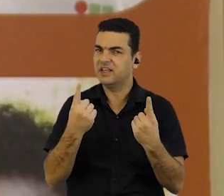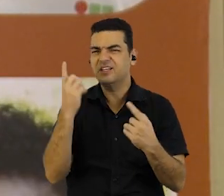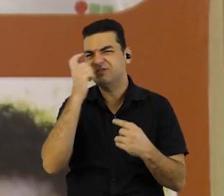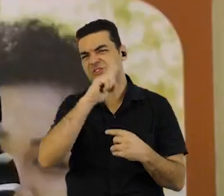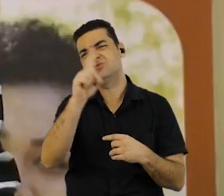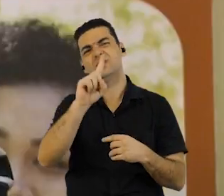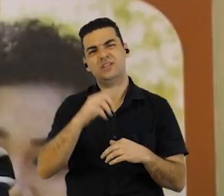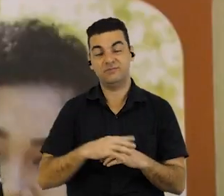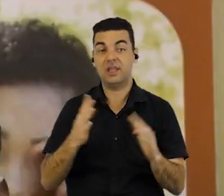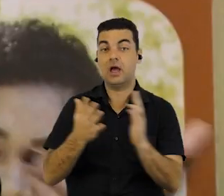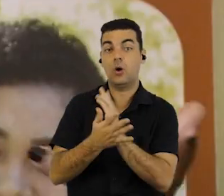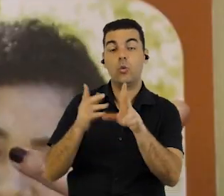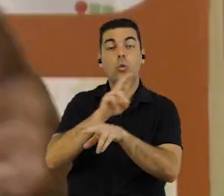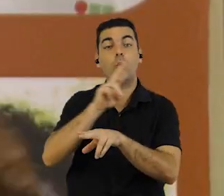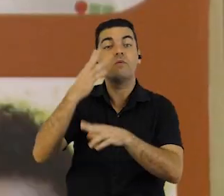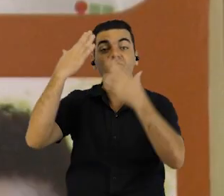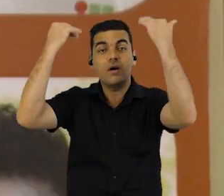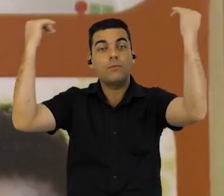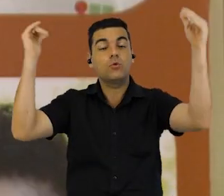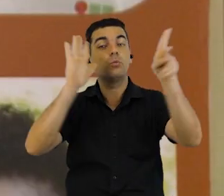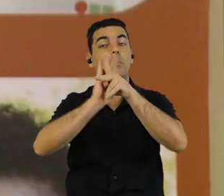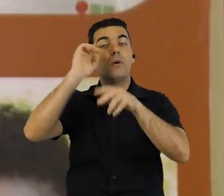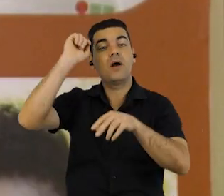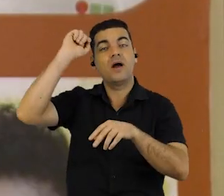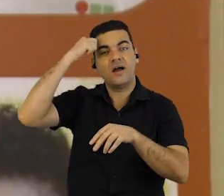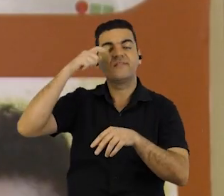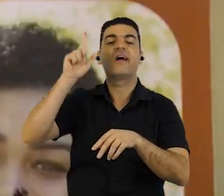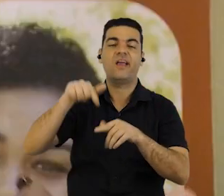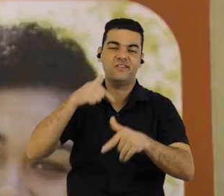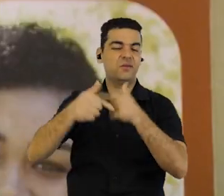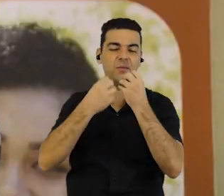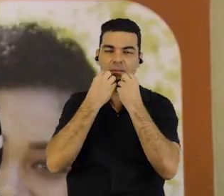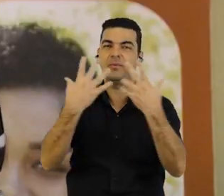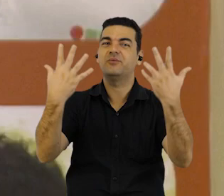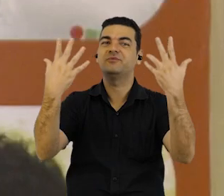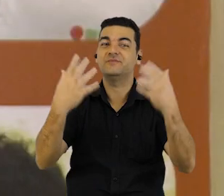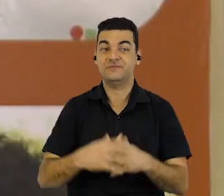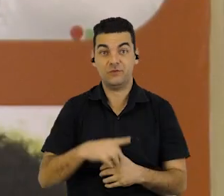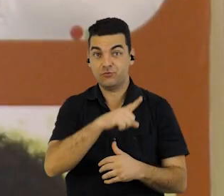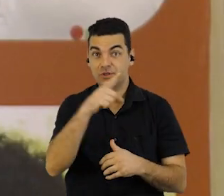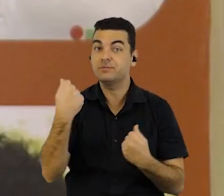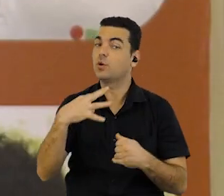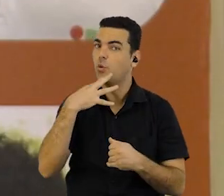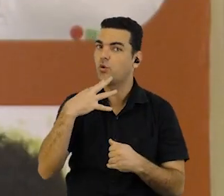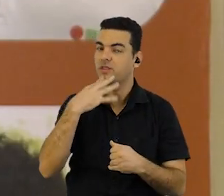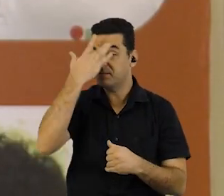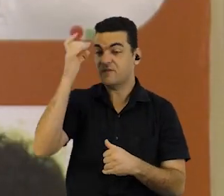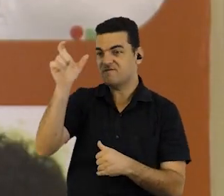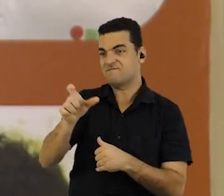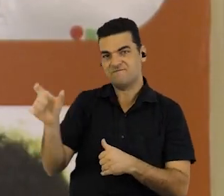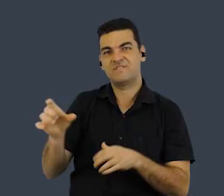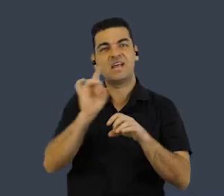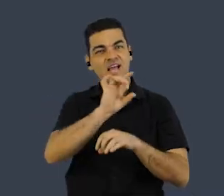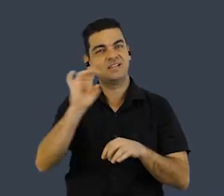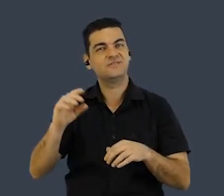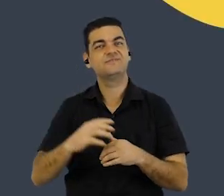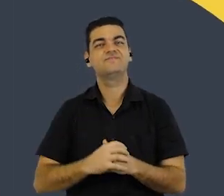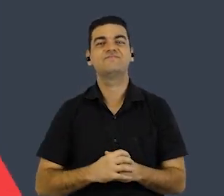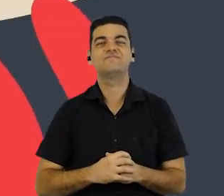nomes africanos e afro-brasileiros que estão incluídos aí com trabalhos fantásticos. E você precisa conhecer essas pessoas.